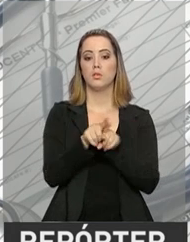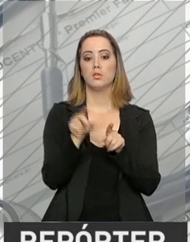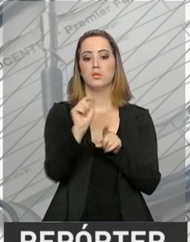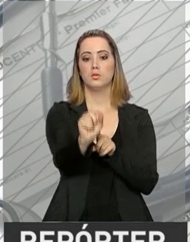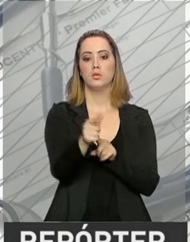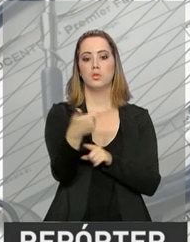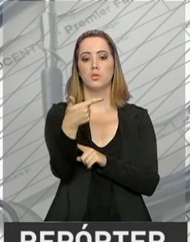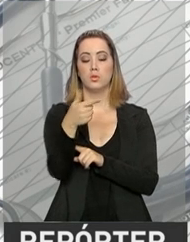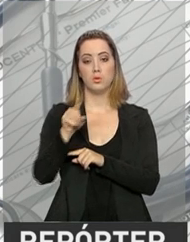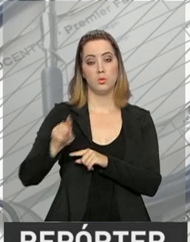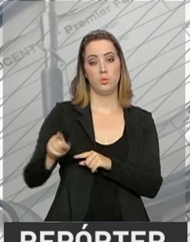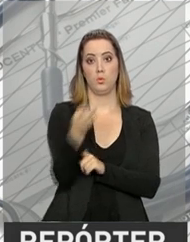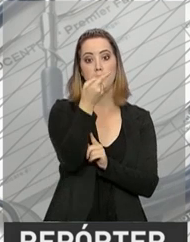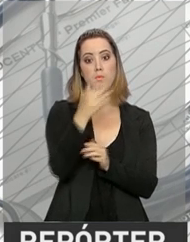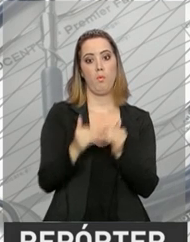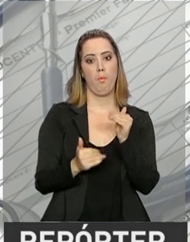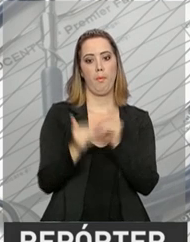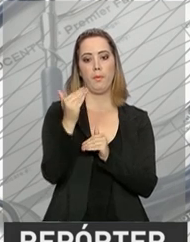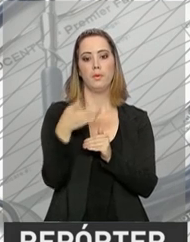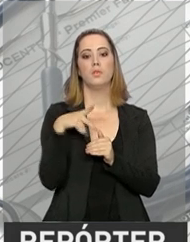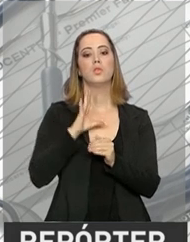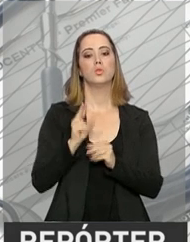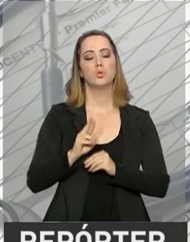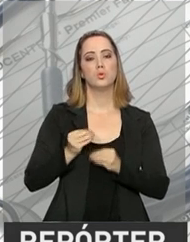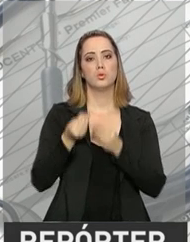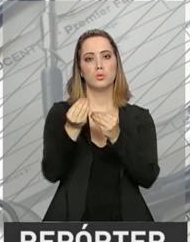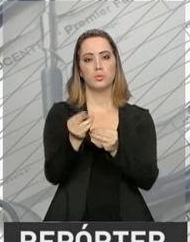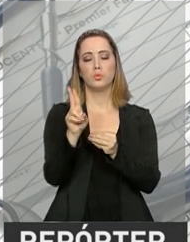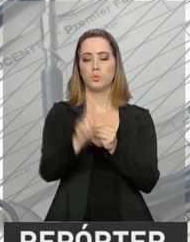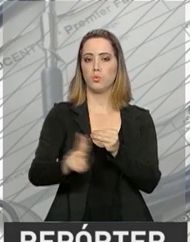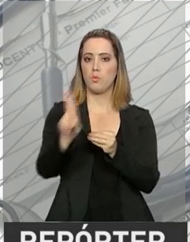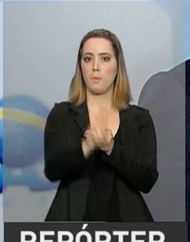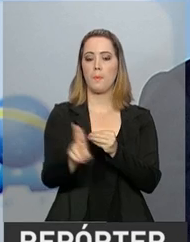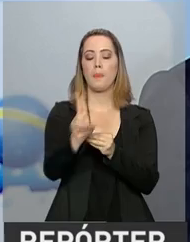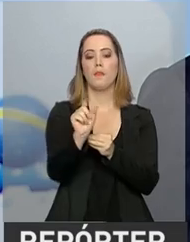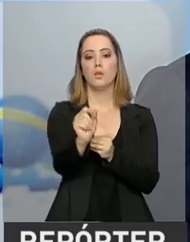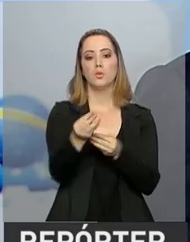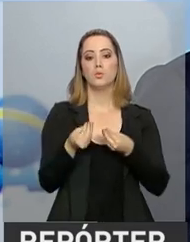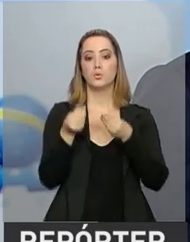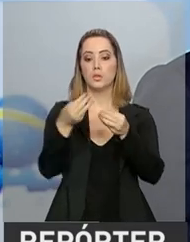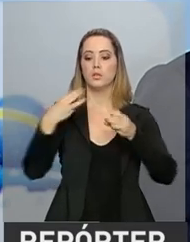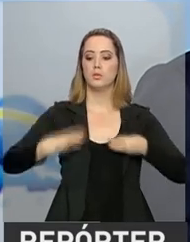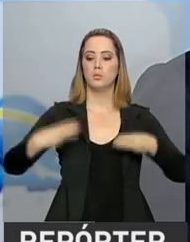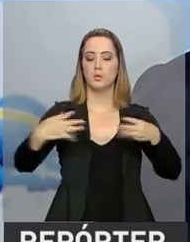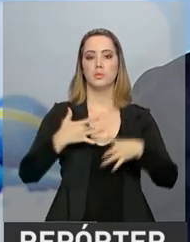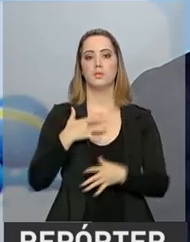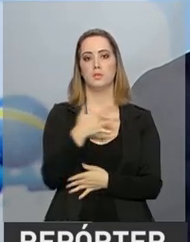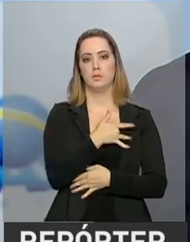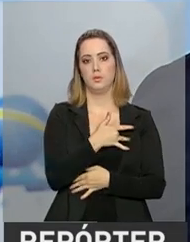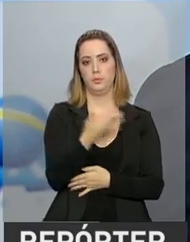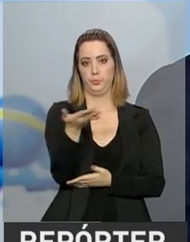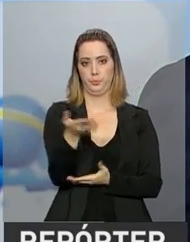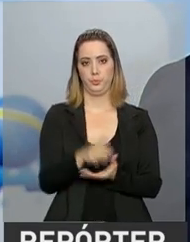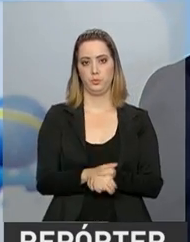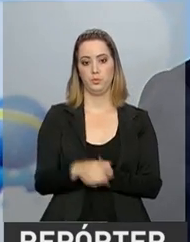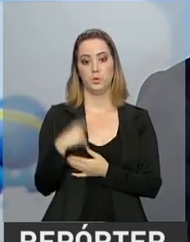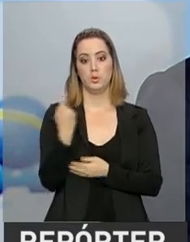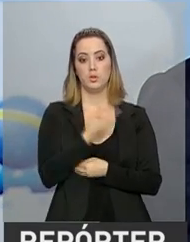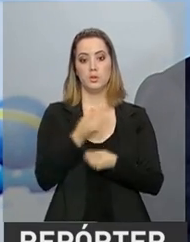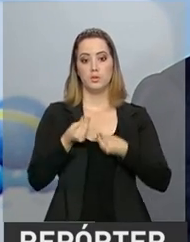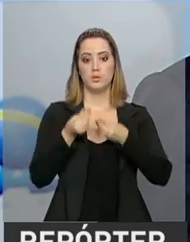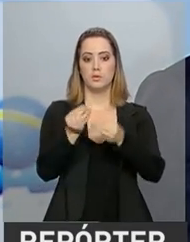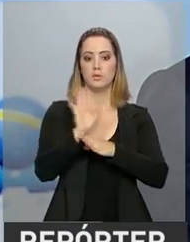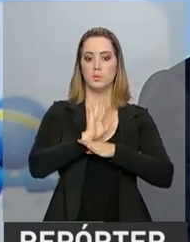ferramenta de envio de dados disponibilizada gratuitamente pelo Ministério da Saúde. Nós vamos apoiar esses municípios para que